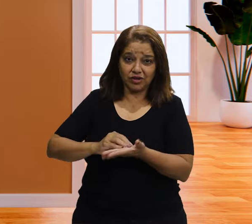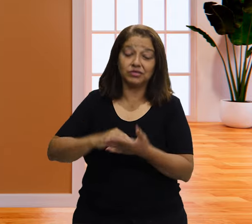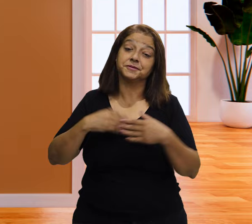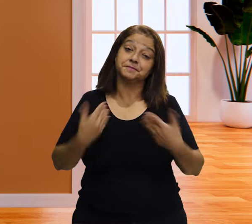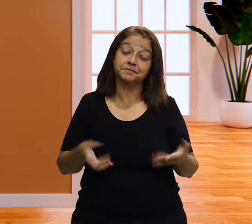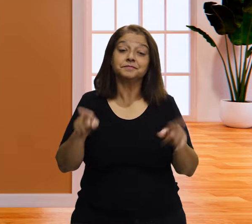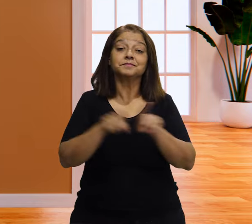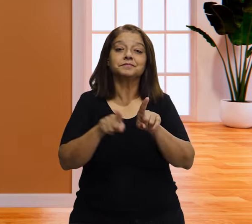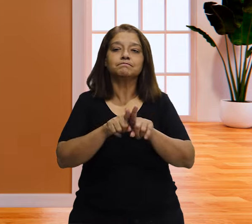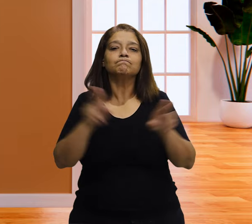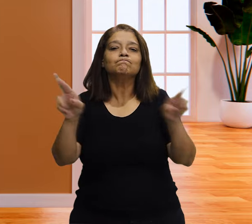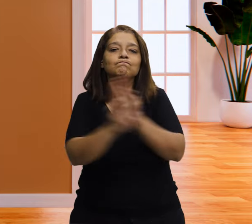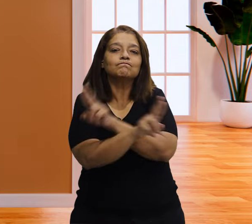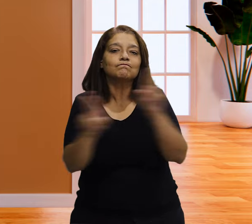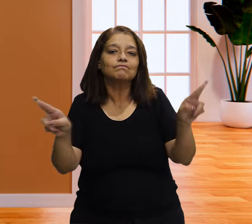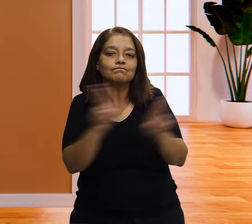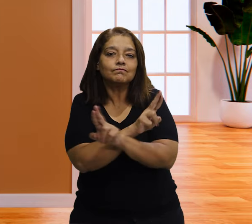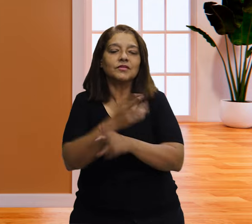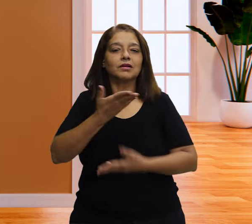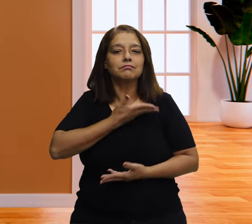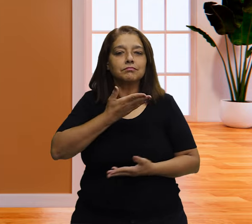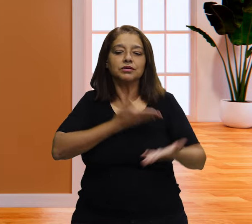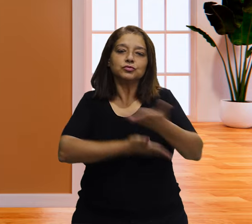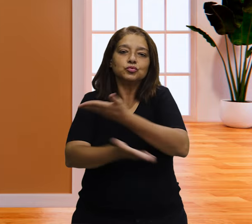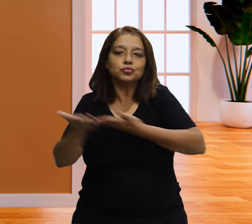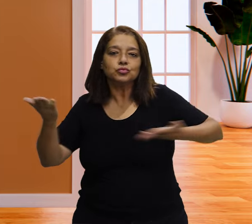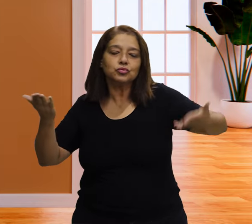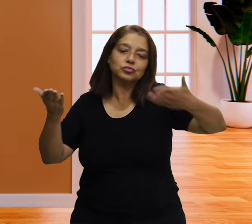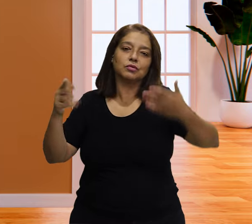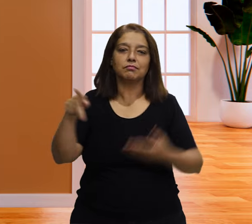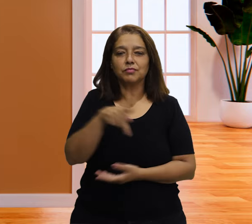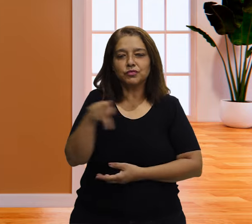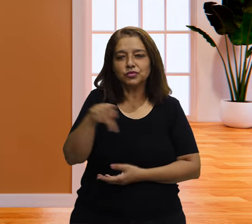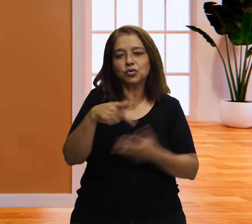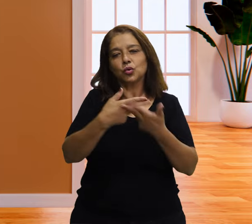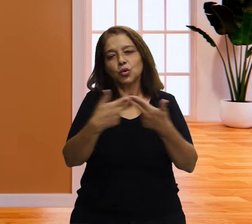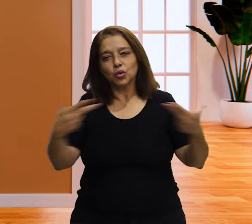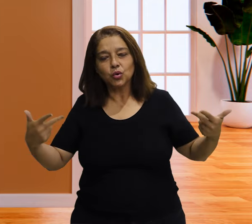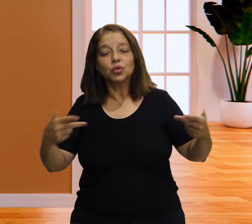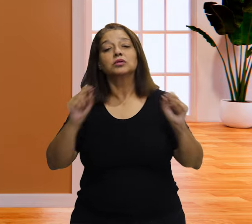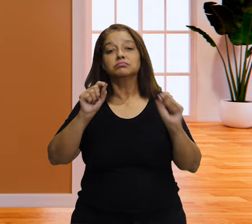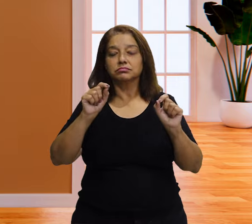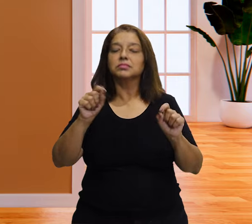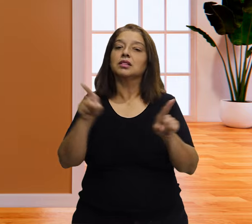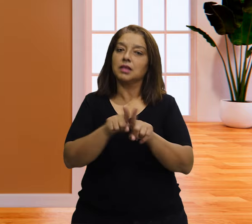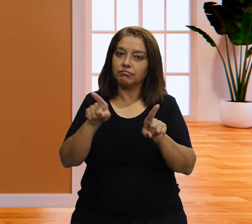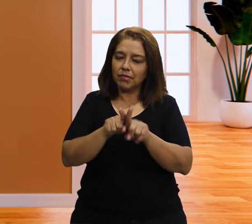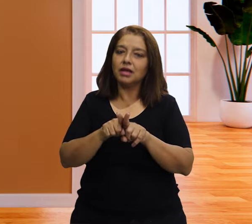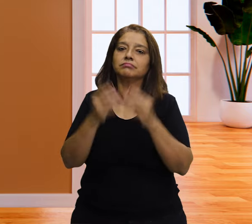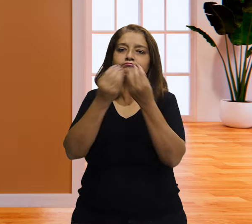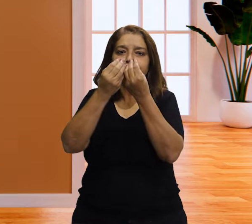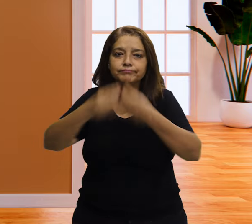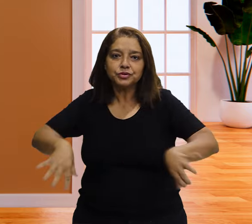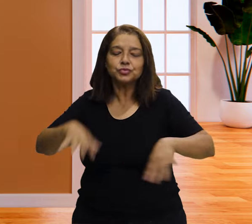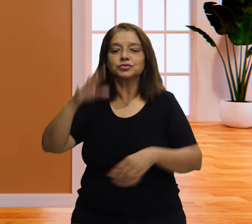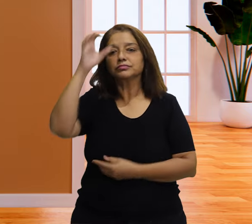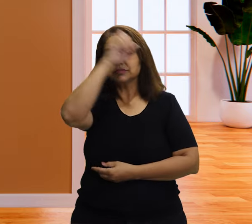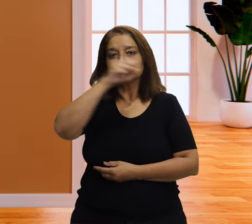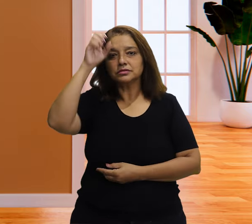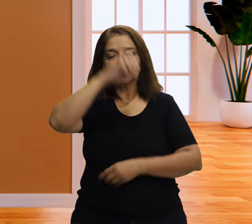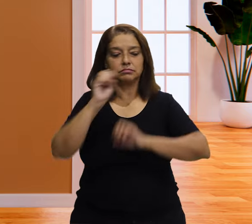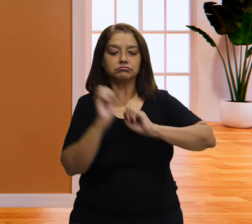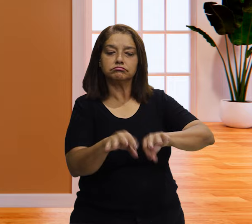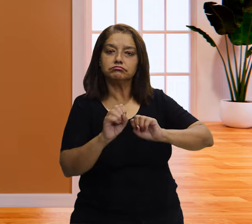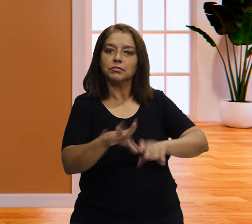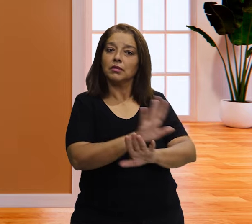dentre outros, o que compromete o processo de aprendizagem e desenvolvimento das crianças. Esse cenário torna ainda mais